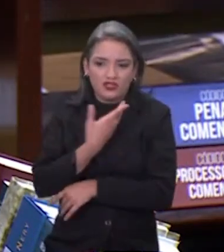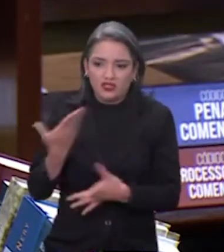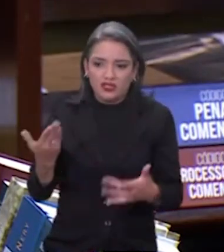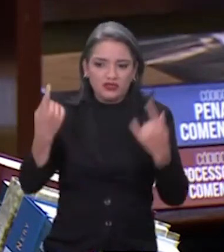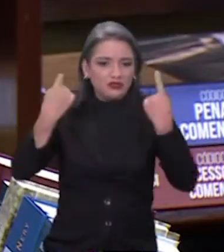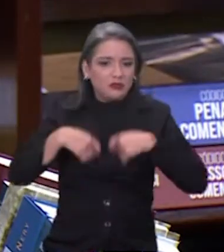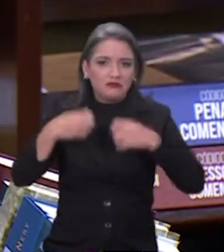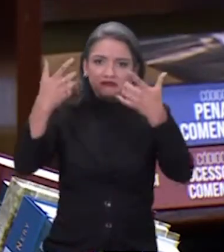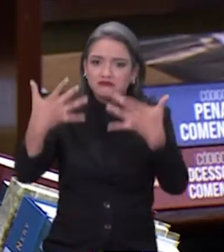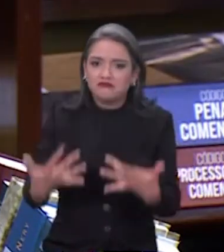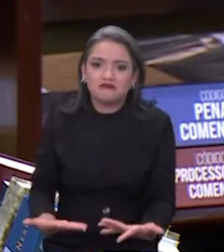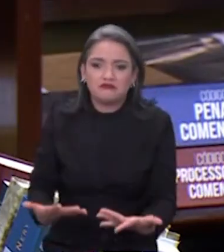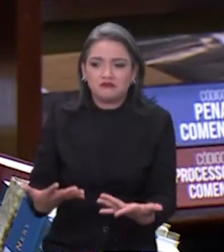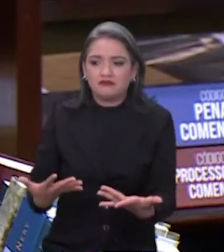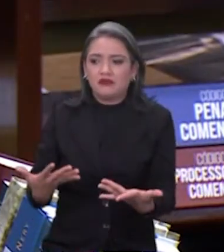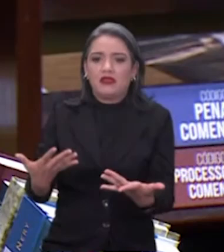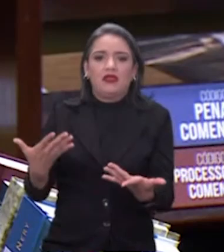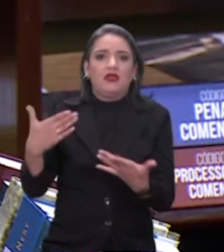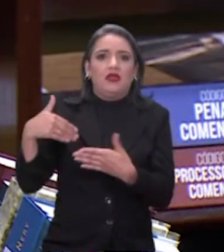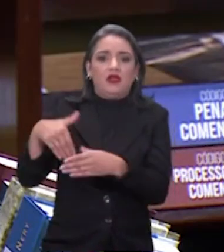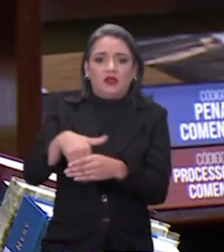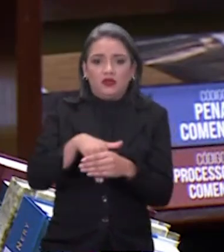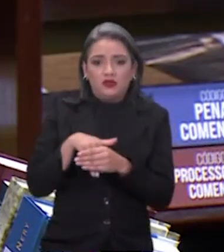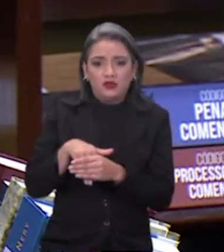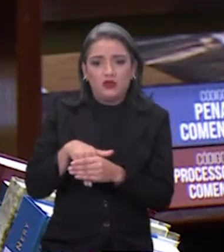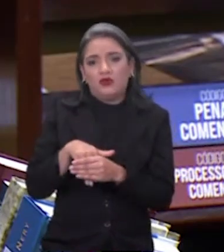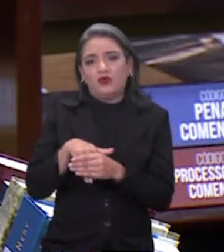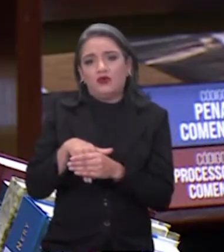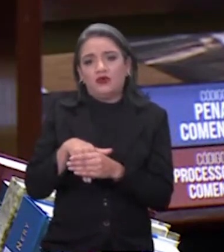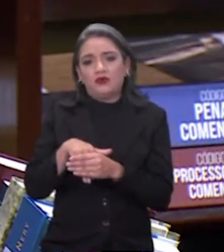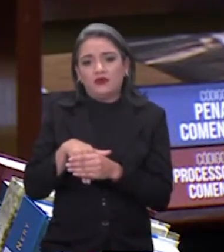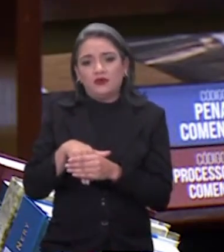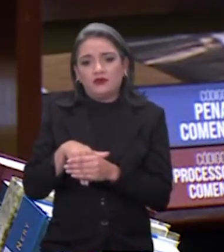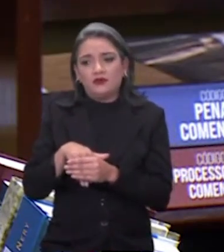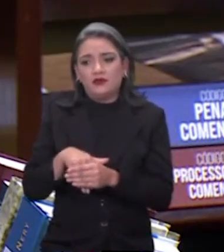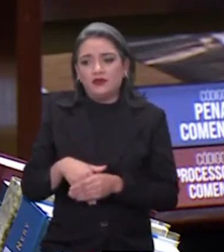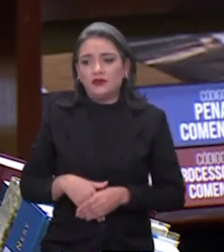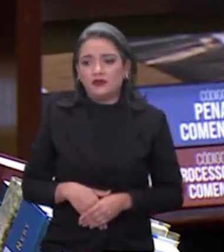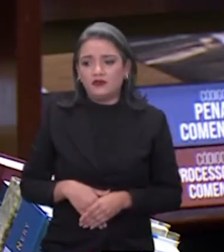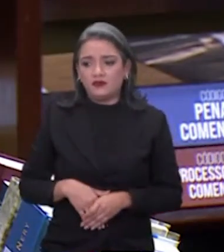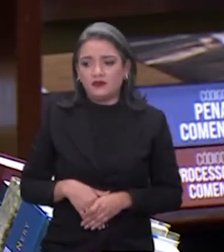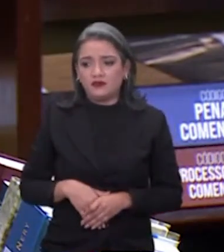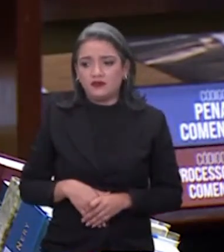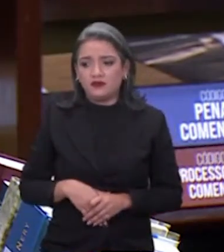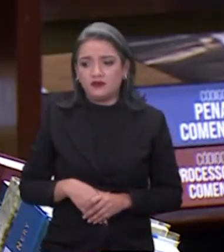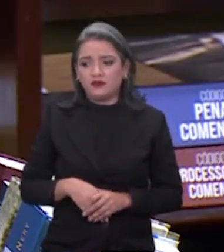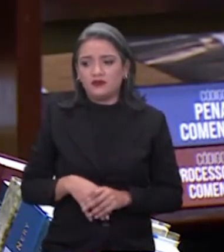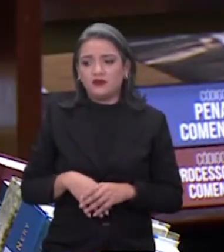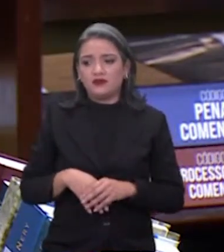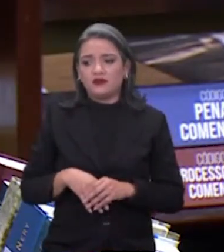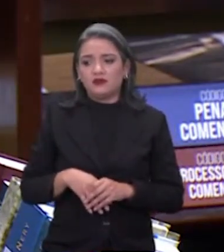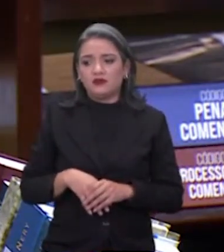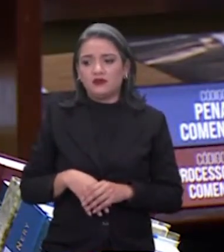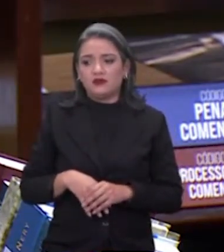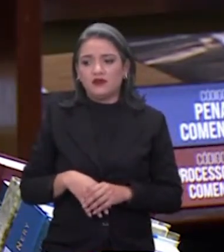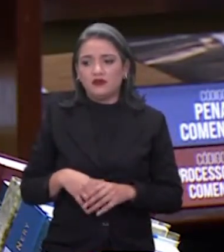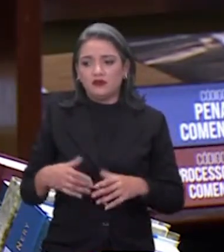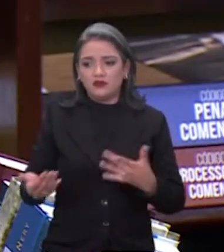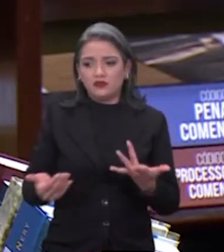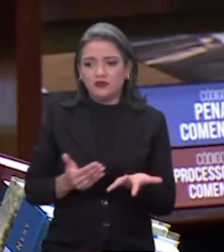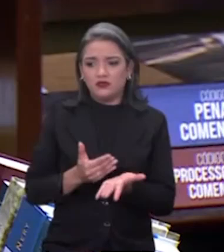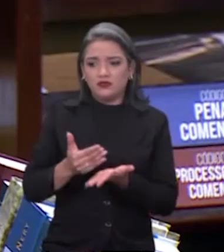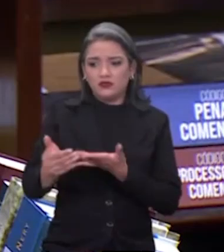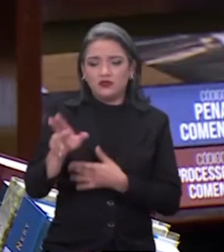Então, manda para o Poder Judiciário. Aí, inicia-se um uso moderado das ações